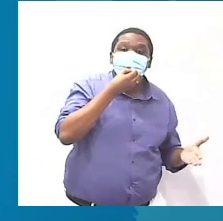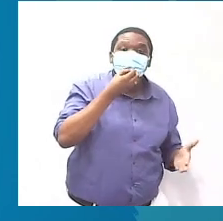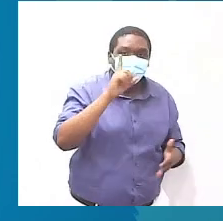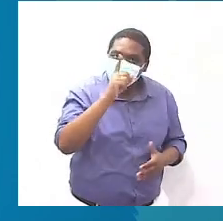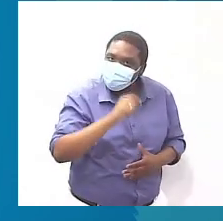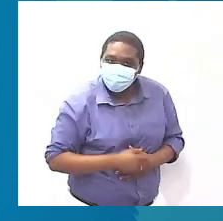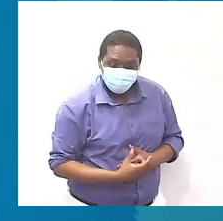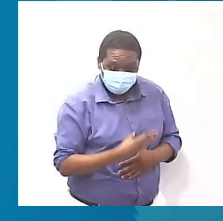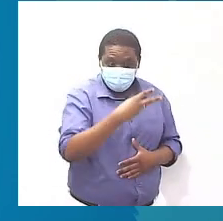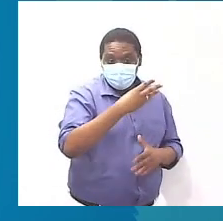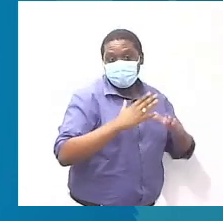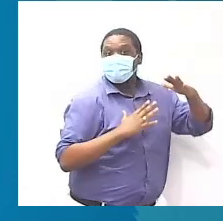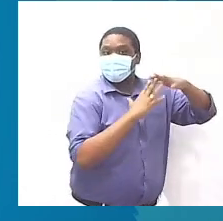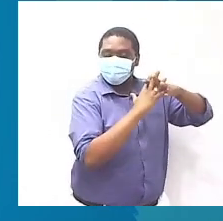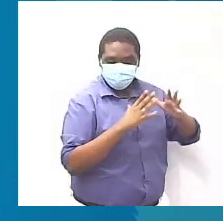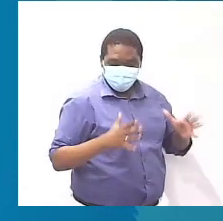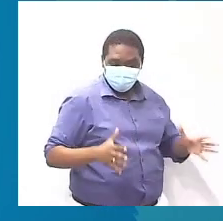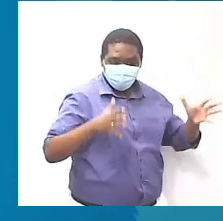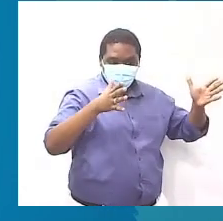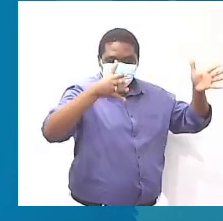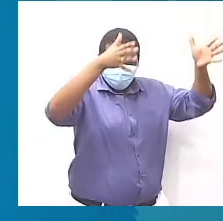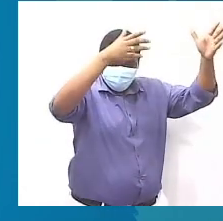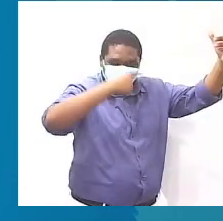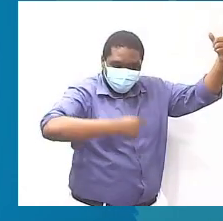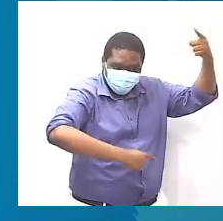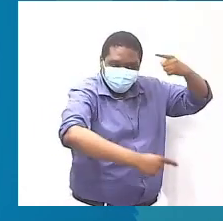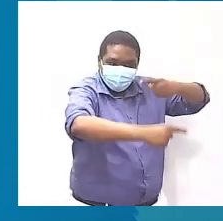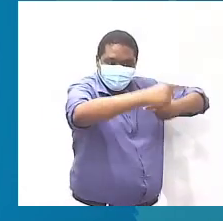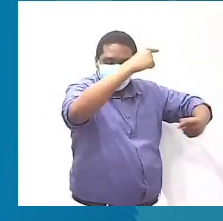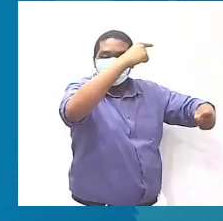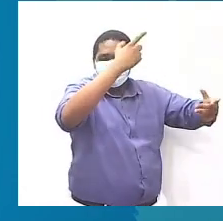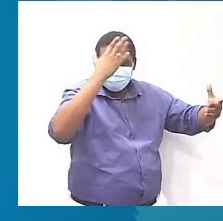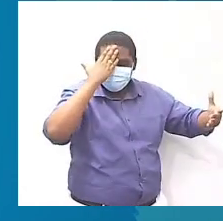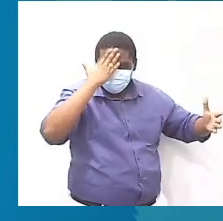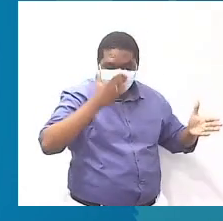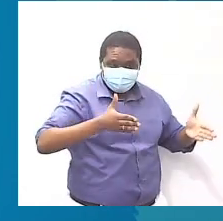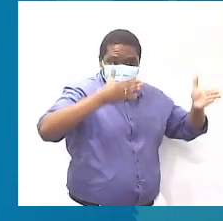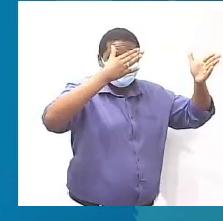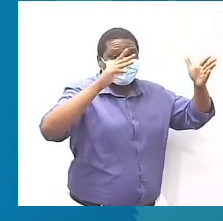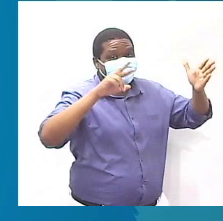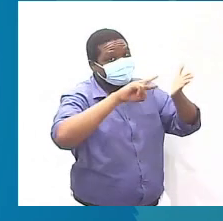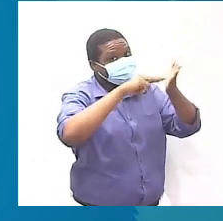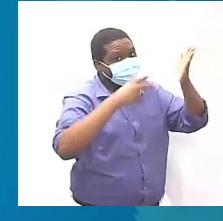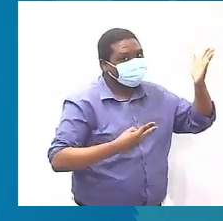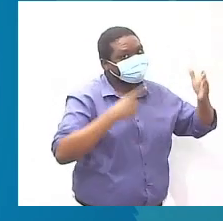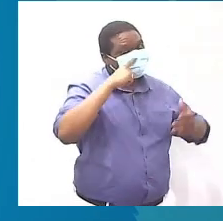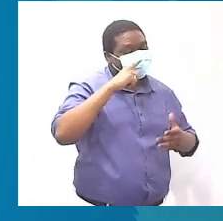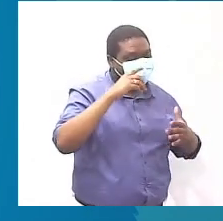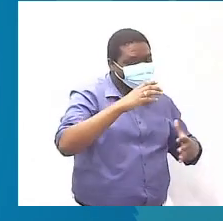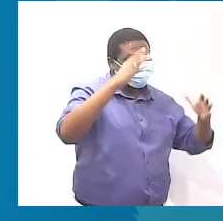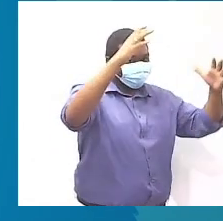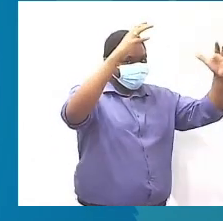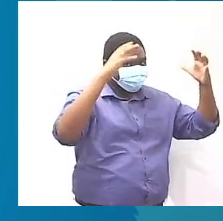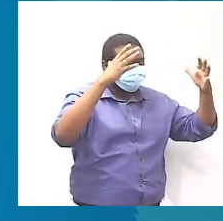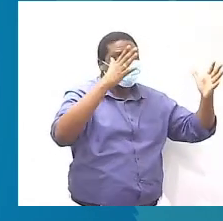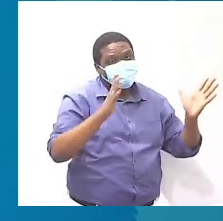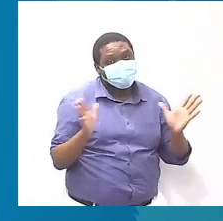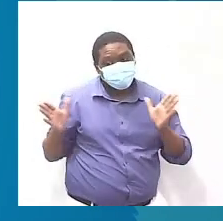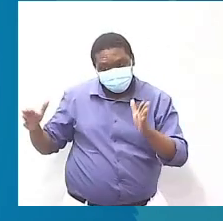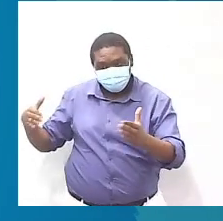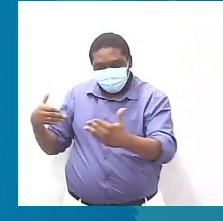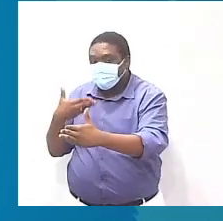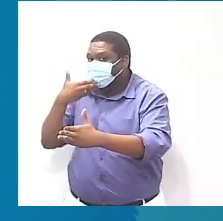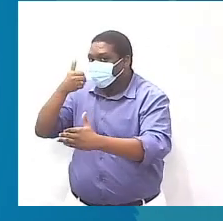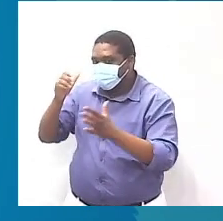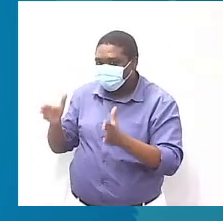mais de 3. Então eles perceberam que nesse formato cilíndrico, quanto maior o rolo, melhor para guardar lá, tá?